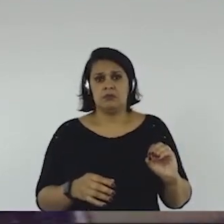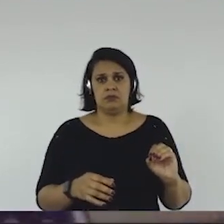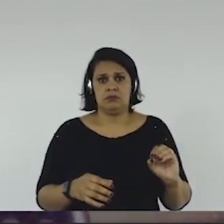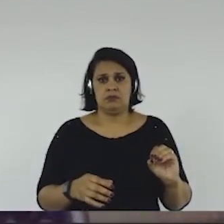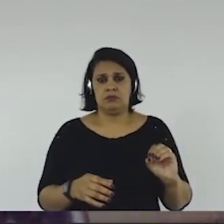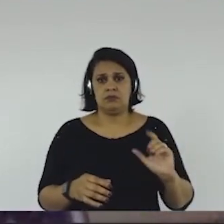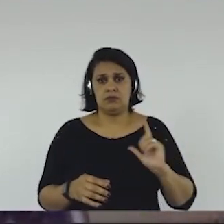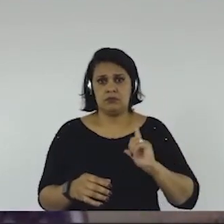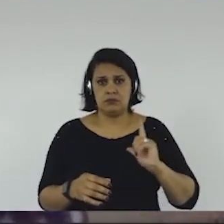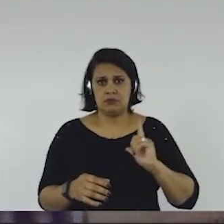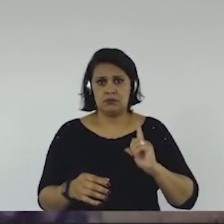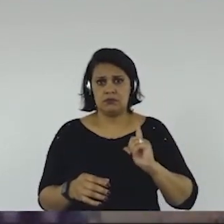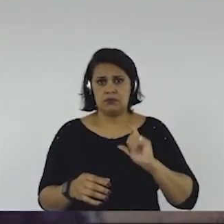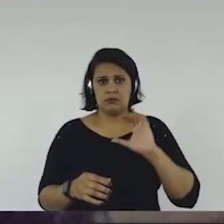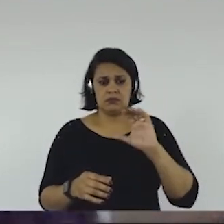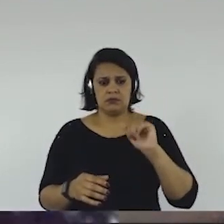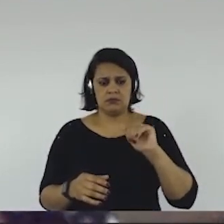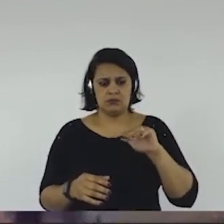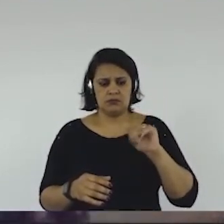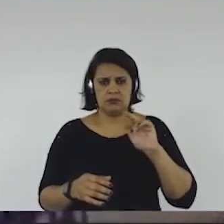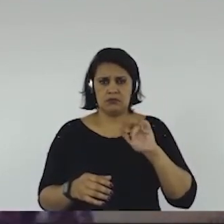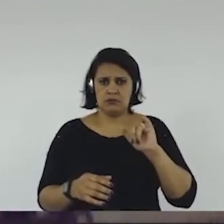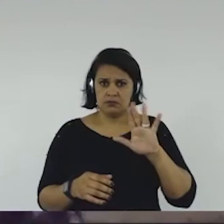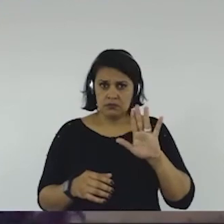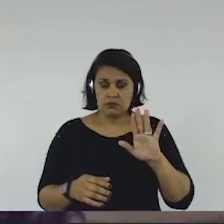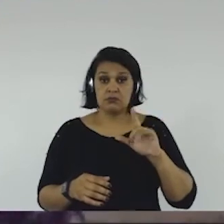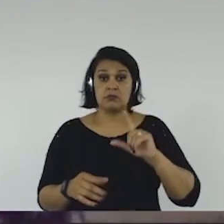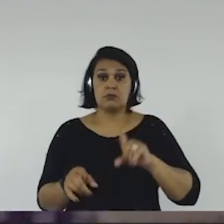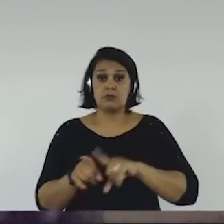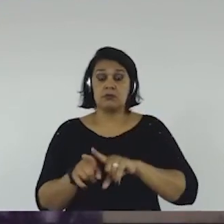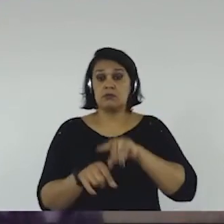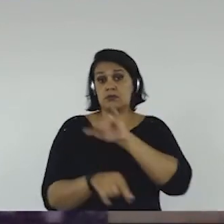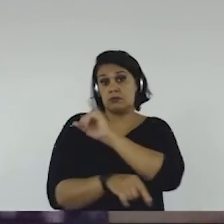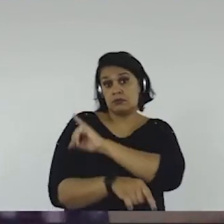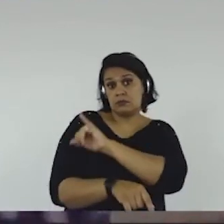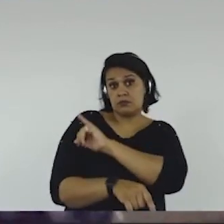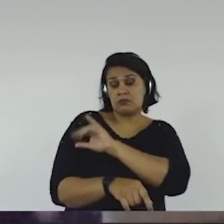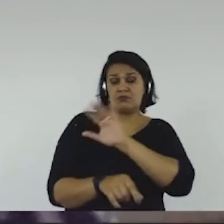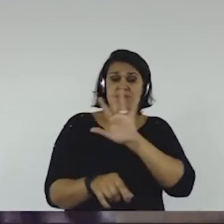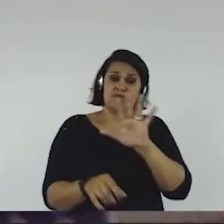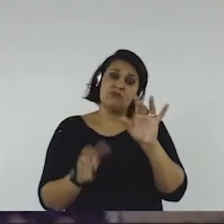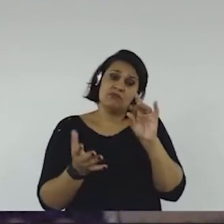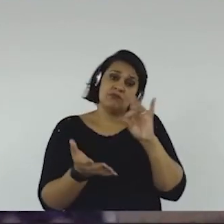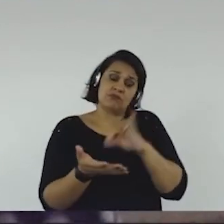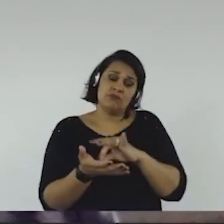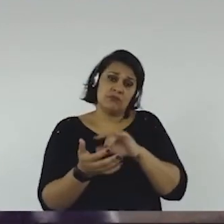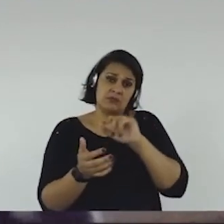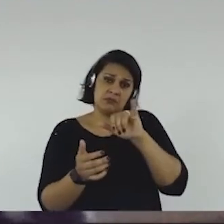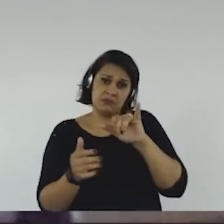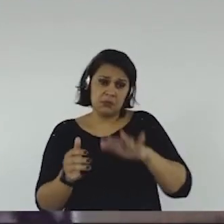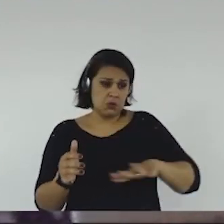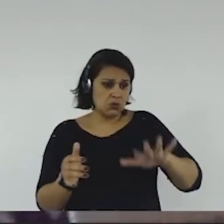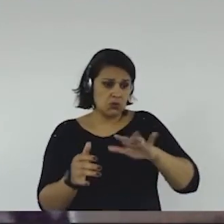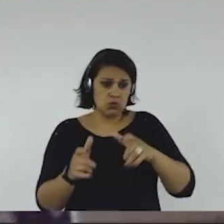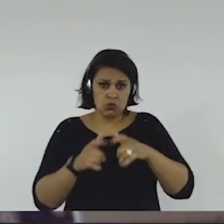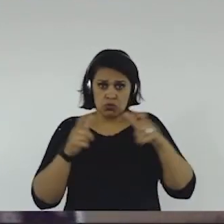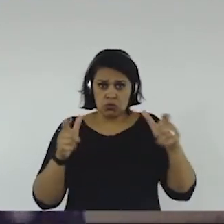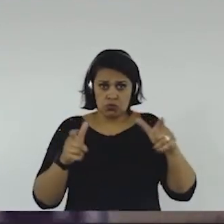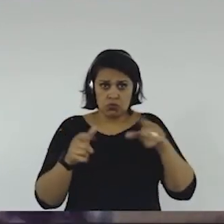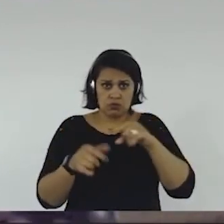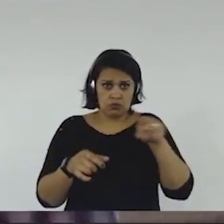da Camargo são São Paulo. Rio de Janeiro também tem muitos casos. Evidentemente, se a maioria dos participantes está em São